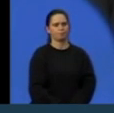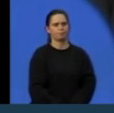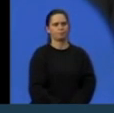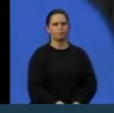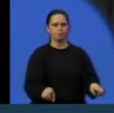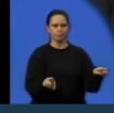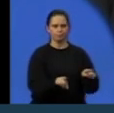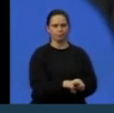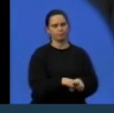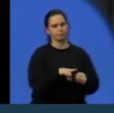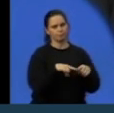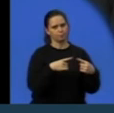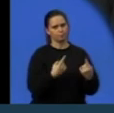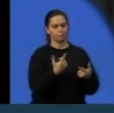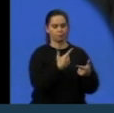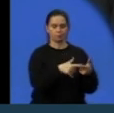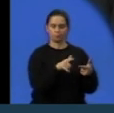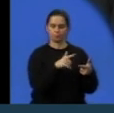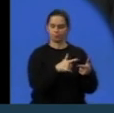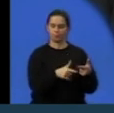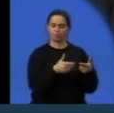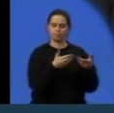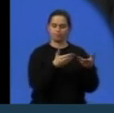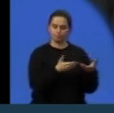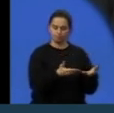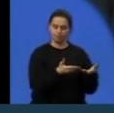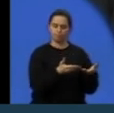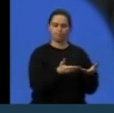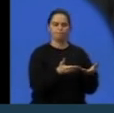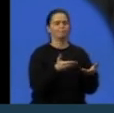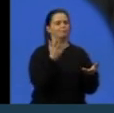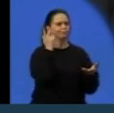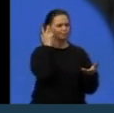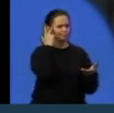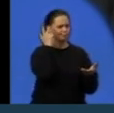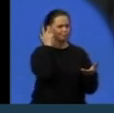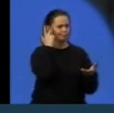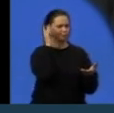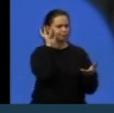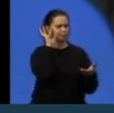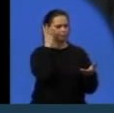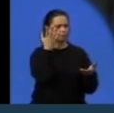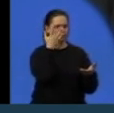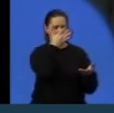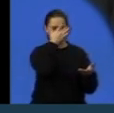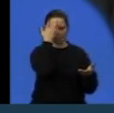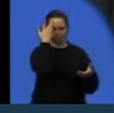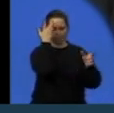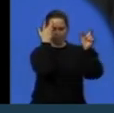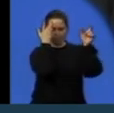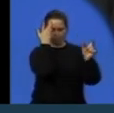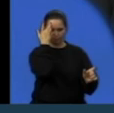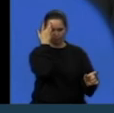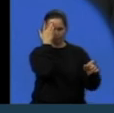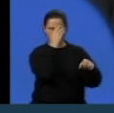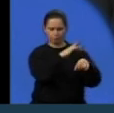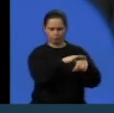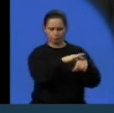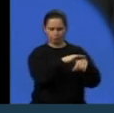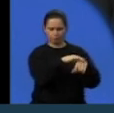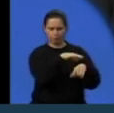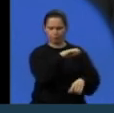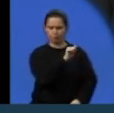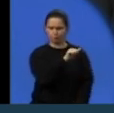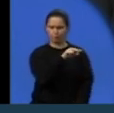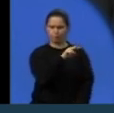Em decorrência disso, é muito comum o paciente que apresentou um AVE ou